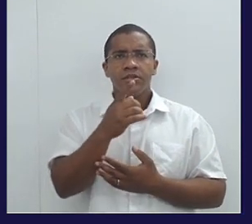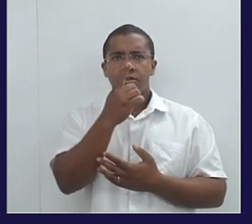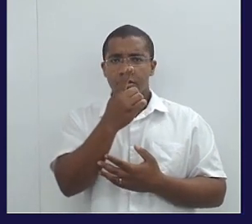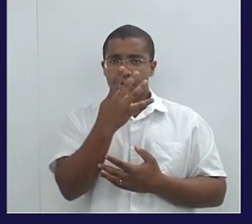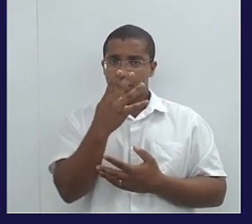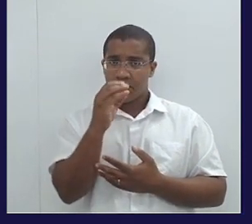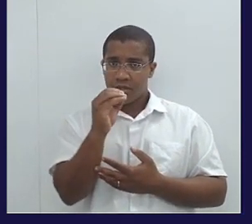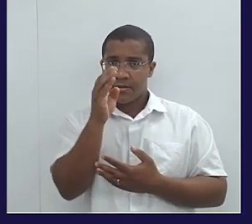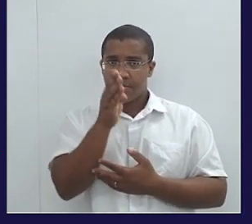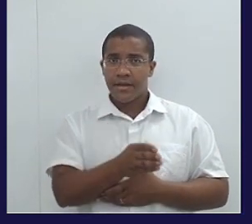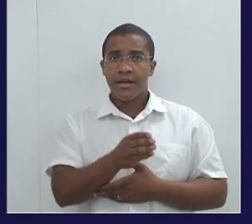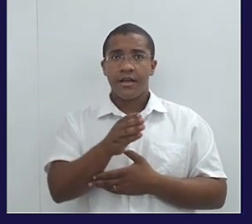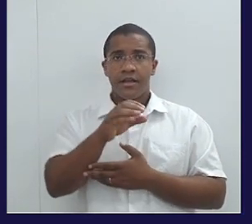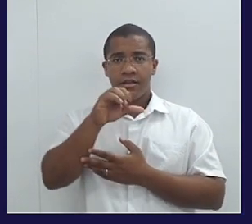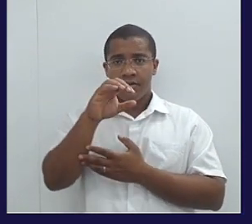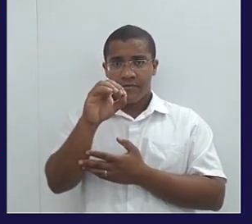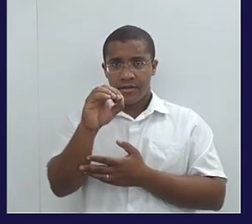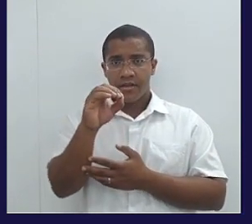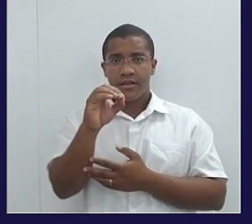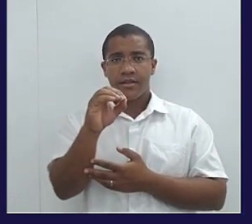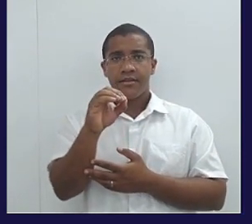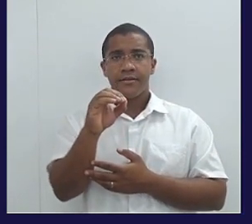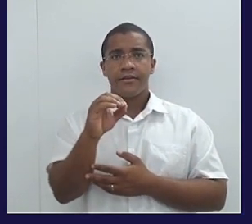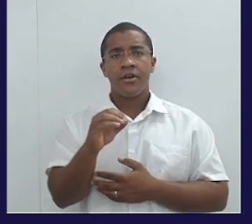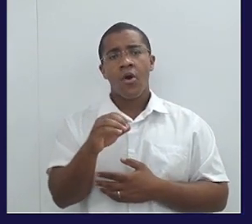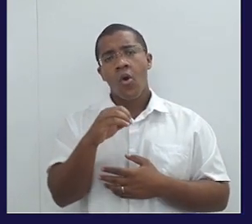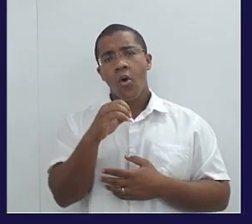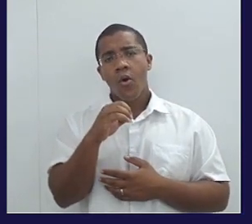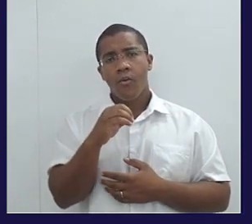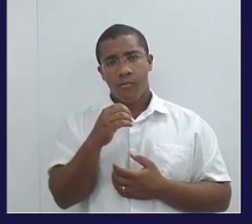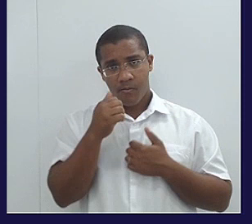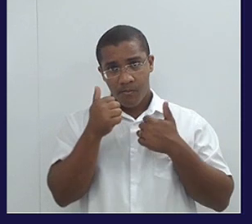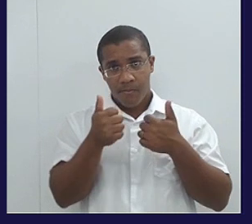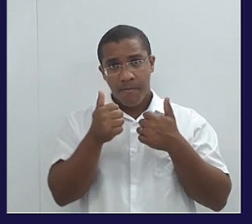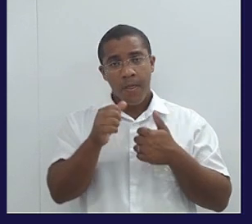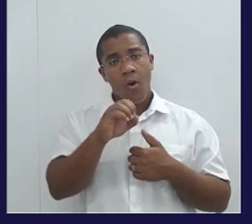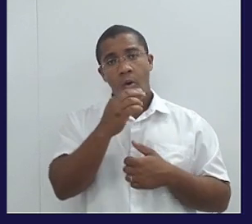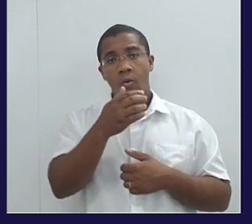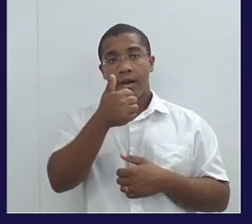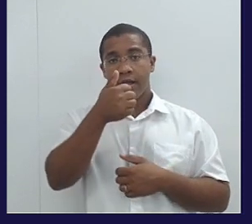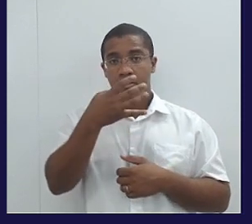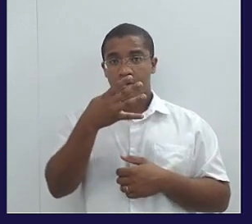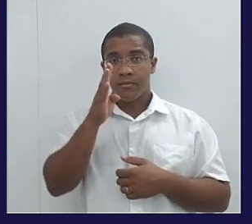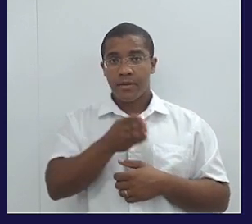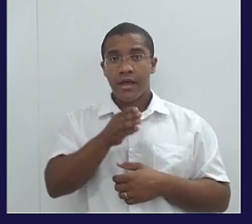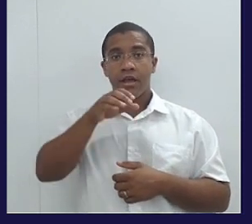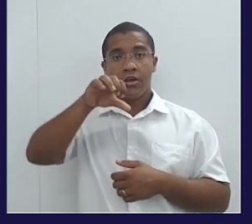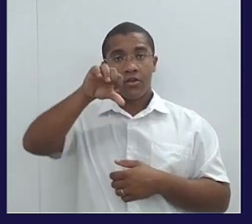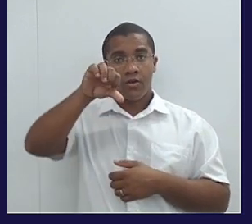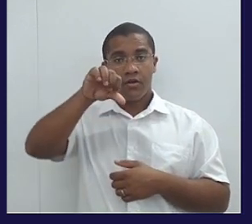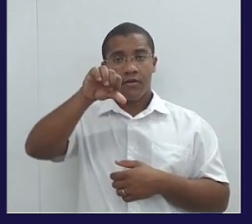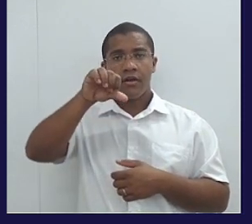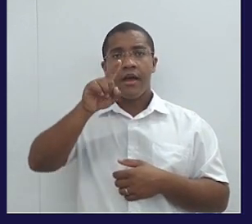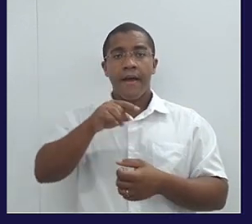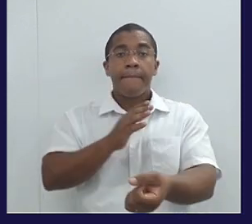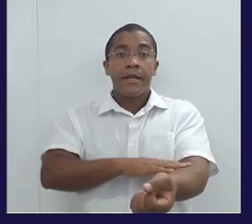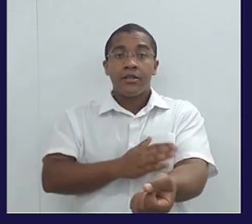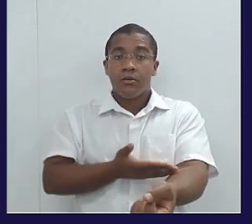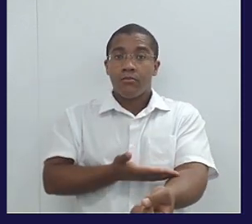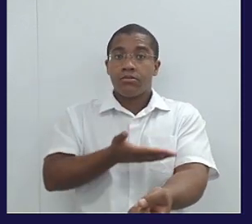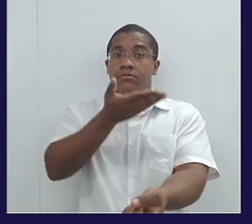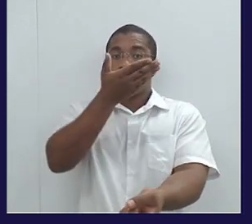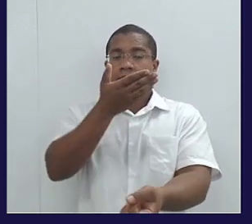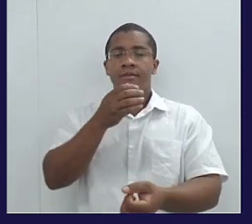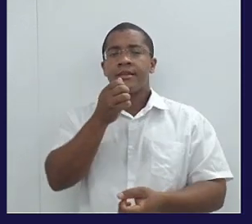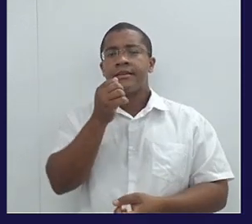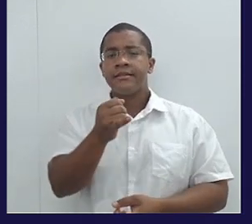entre 140 dividido por 90, a gente fala 140 por 90 ou 14 por 9, é uma pressão